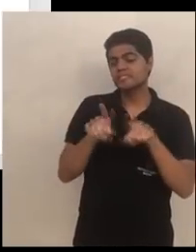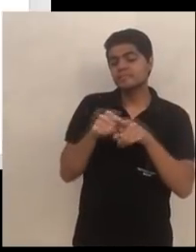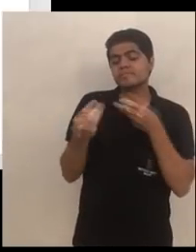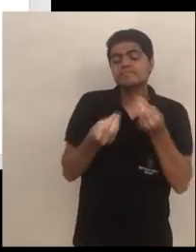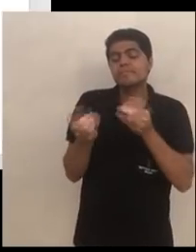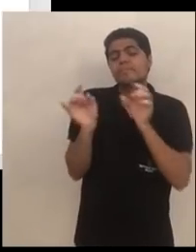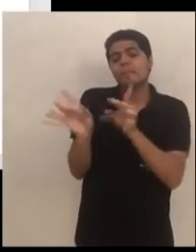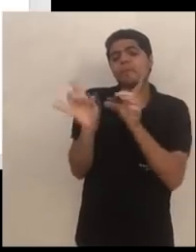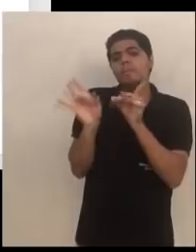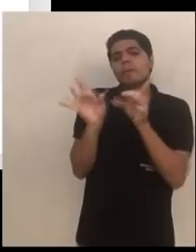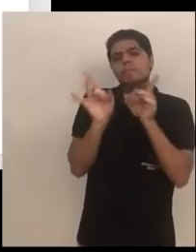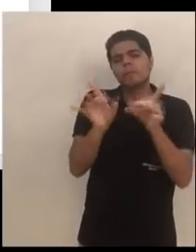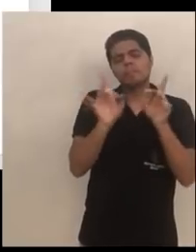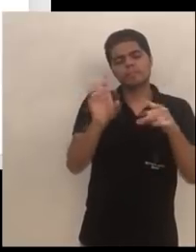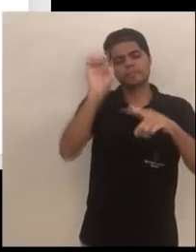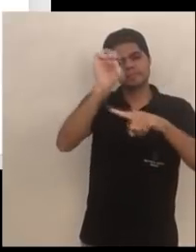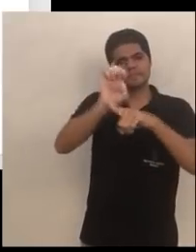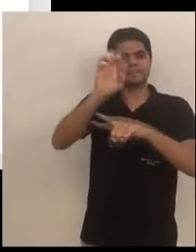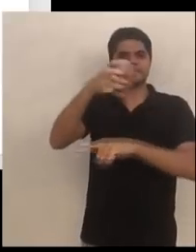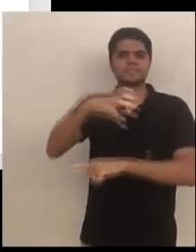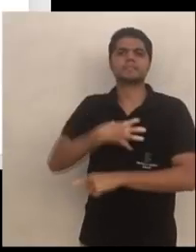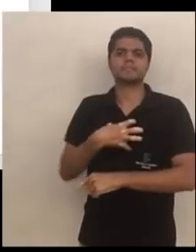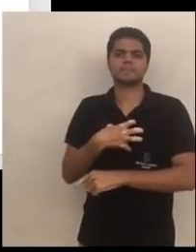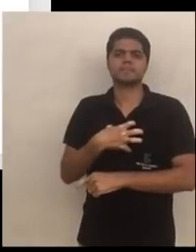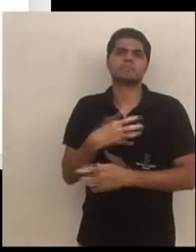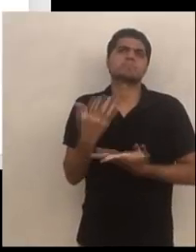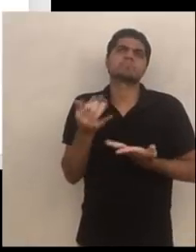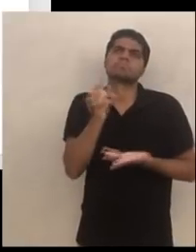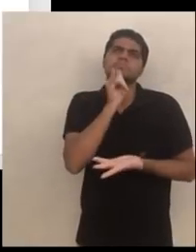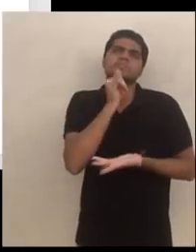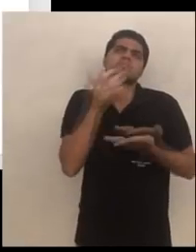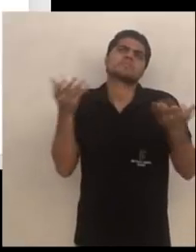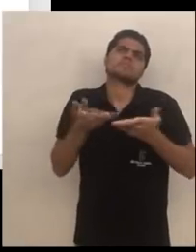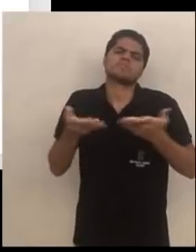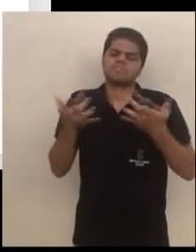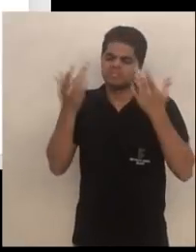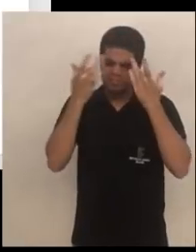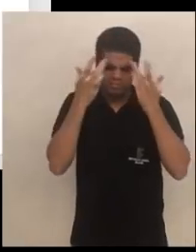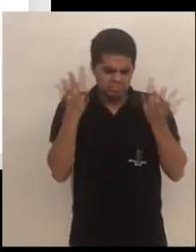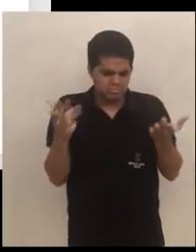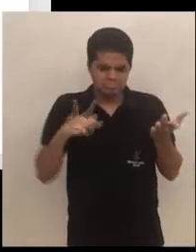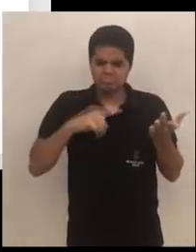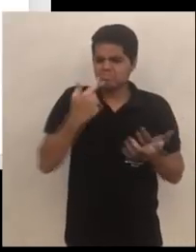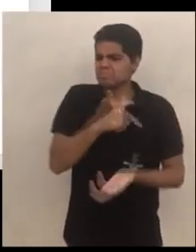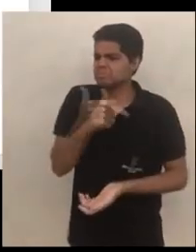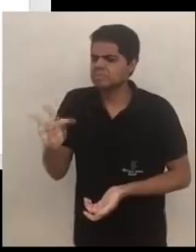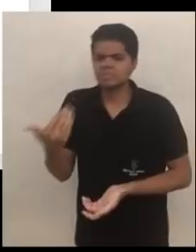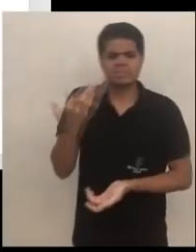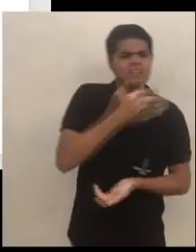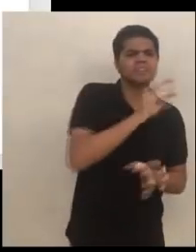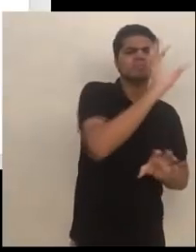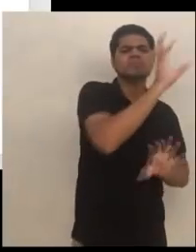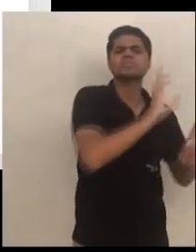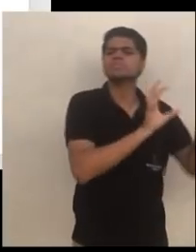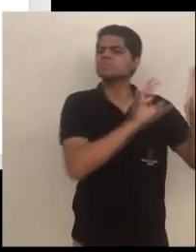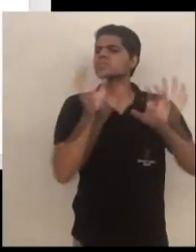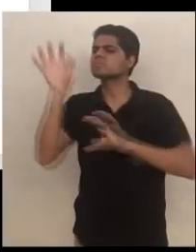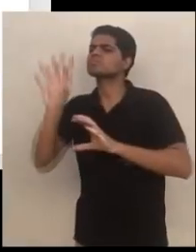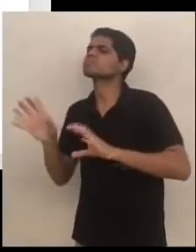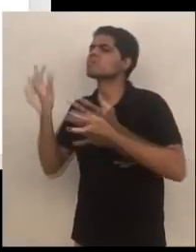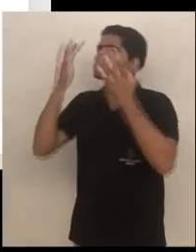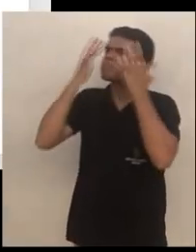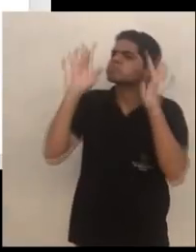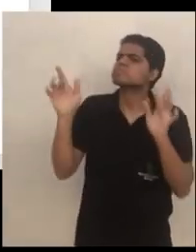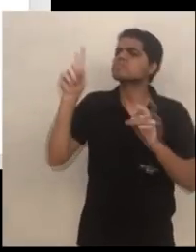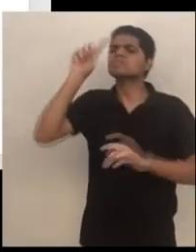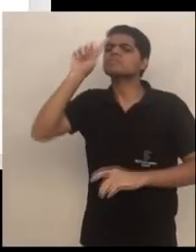forma orgânica na Bahia. Então a gente não tem hoje, pessoal, Thiago, eu estou no território A, território B, a gente tem, onde é que tem uma feira, que dia é feira